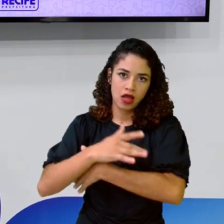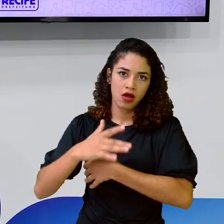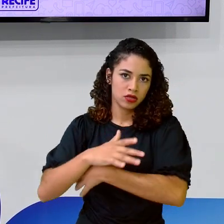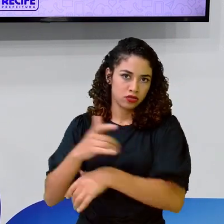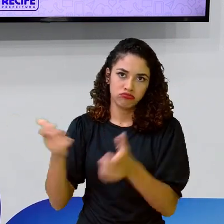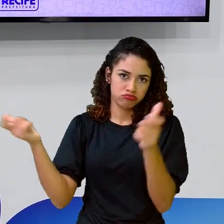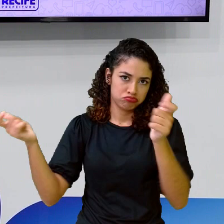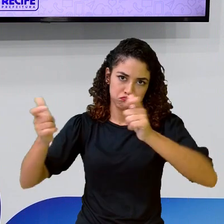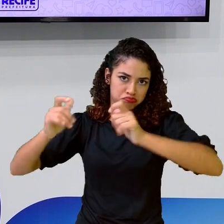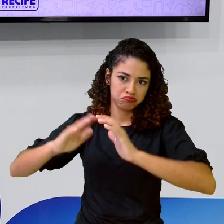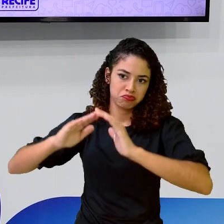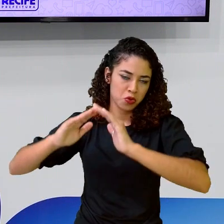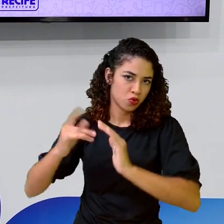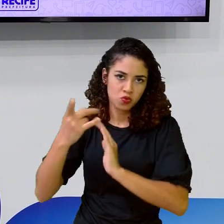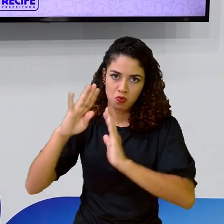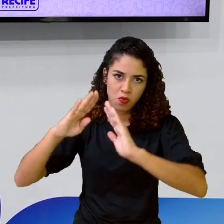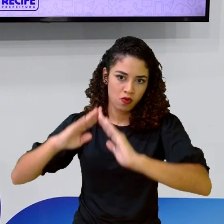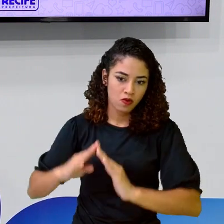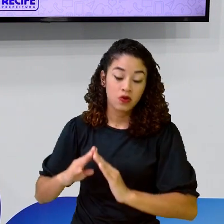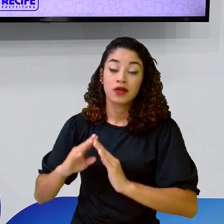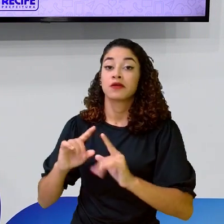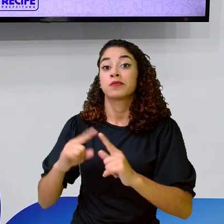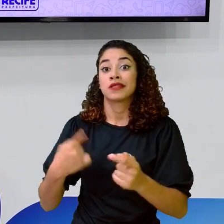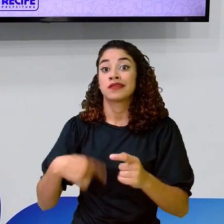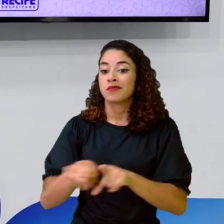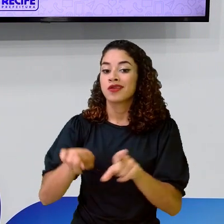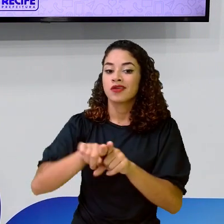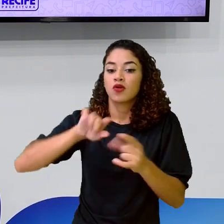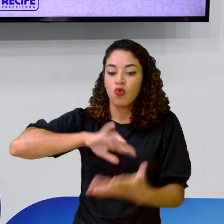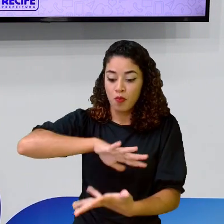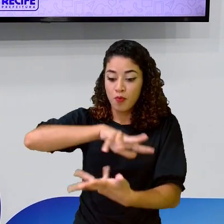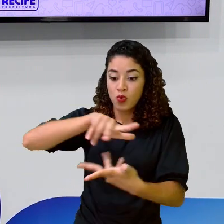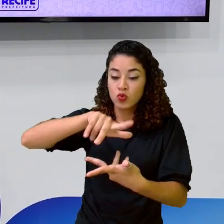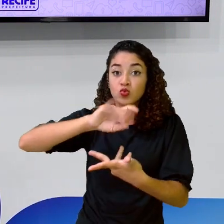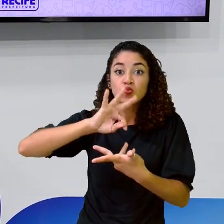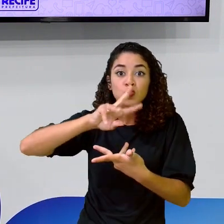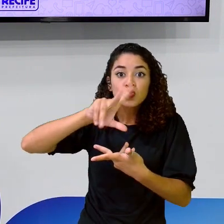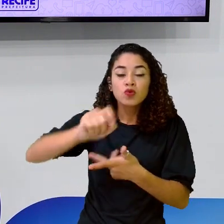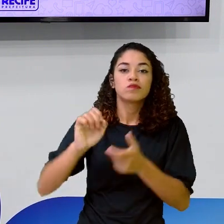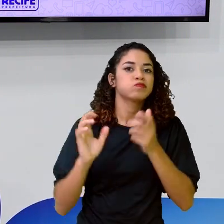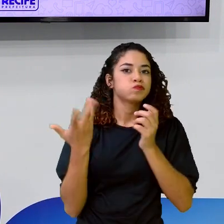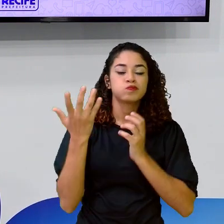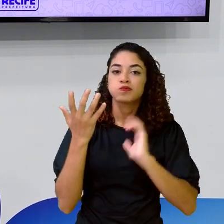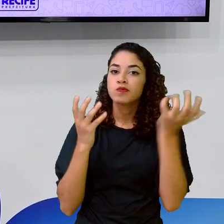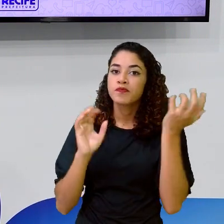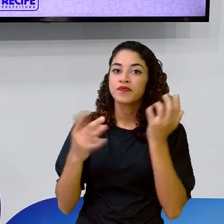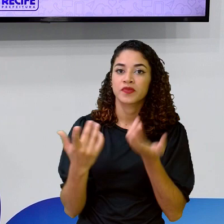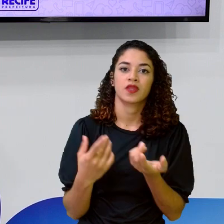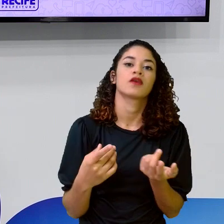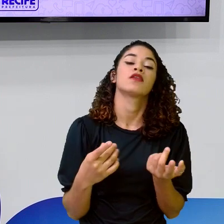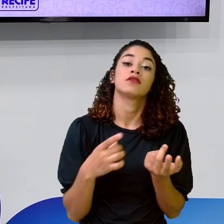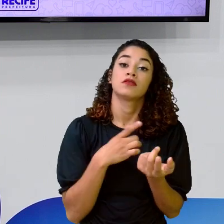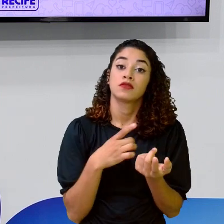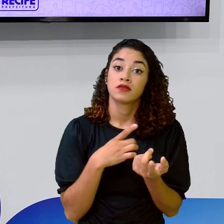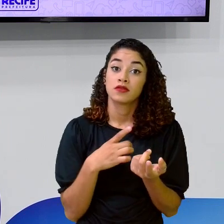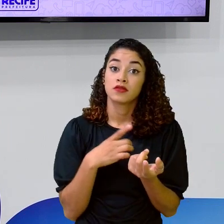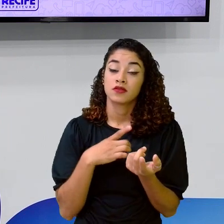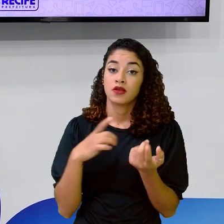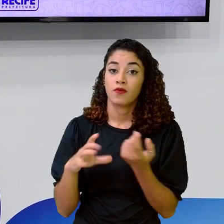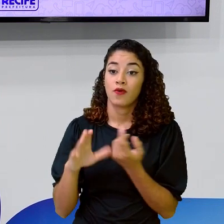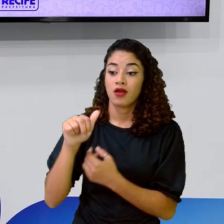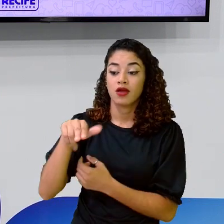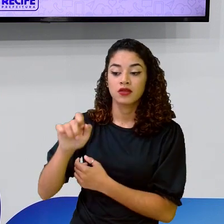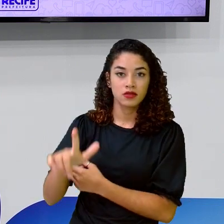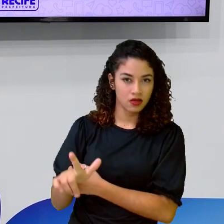como também aquilo que acontece no mundo. Existem telejornais. Assim, eu lembrei agora que tem no canal fechado, que a gente chama de canal